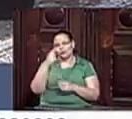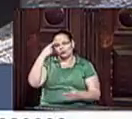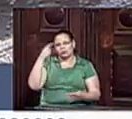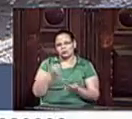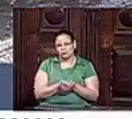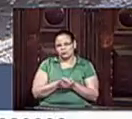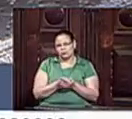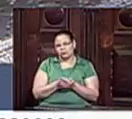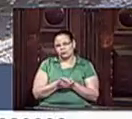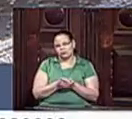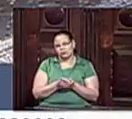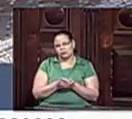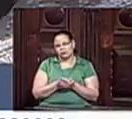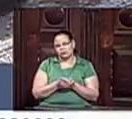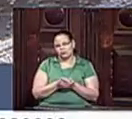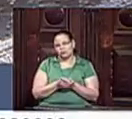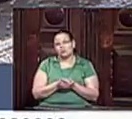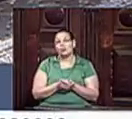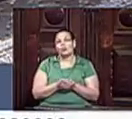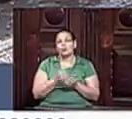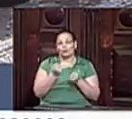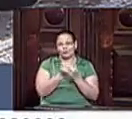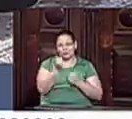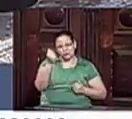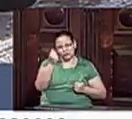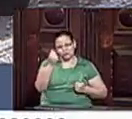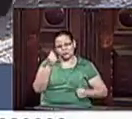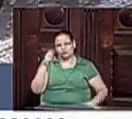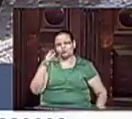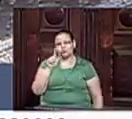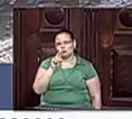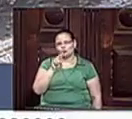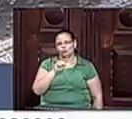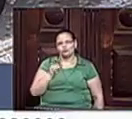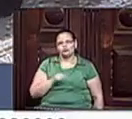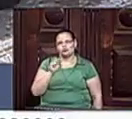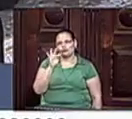decidir. O ministro Luiz Fux